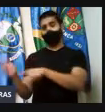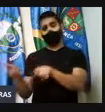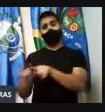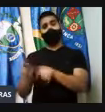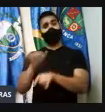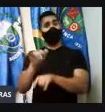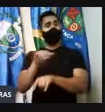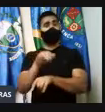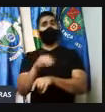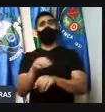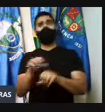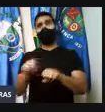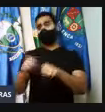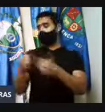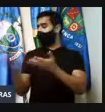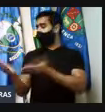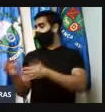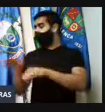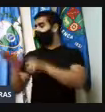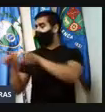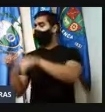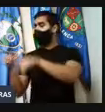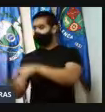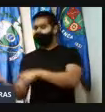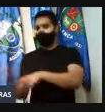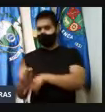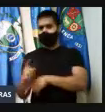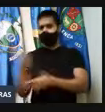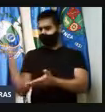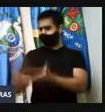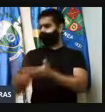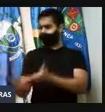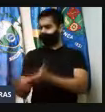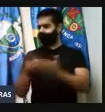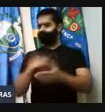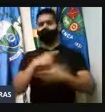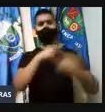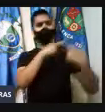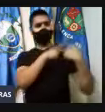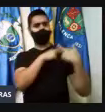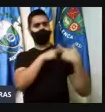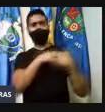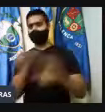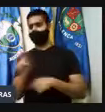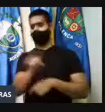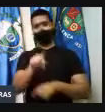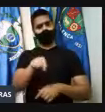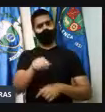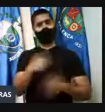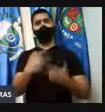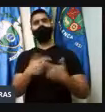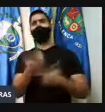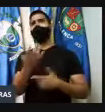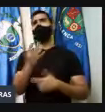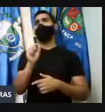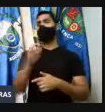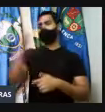vezes, o poder de convocar é só para a pessoa ter a responsabilidade de vir aqui. Porque a gente está